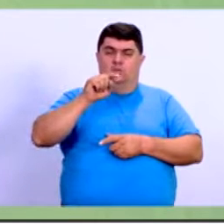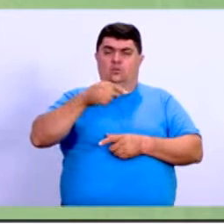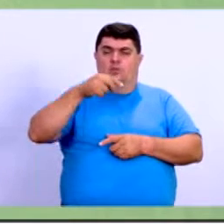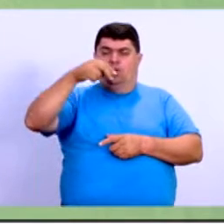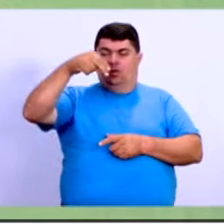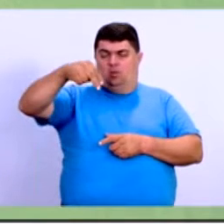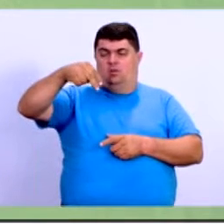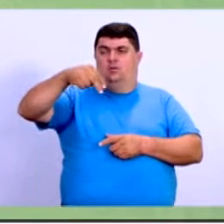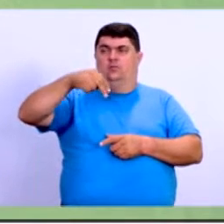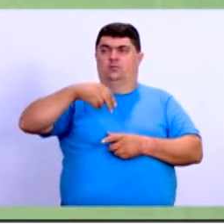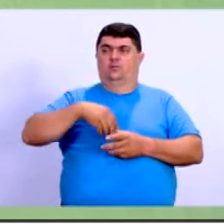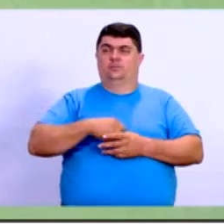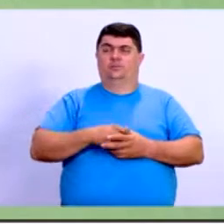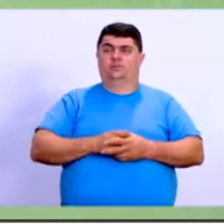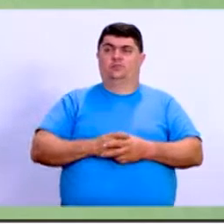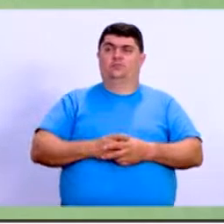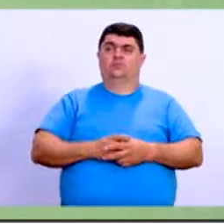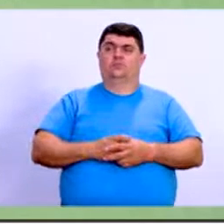para N.